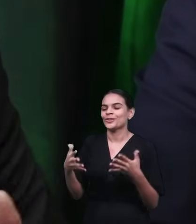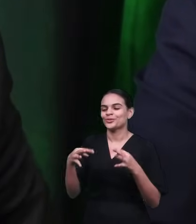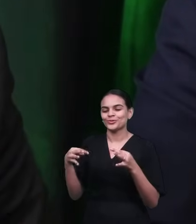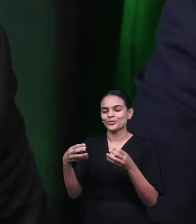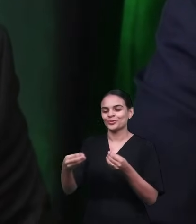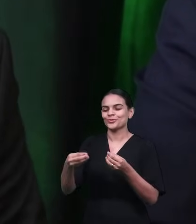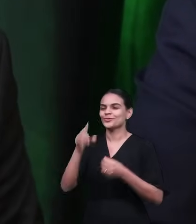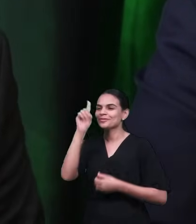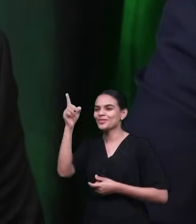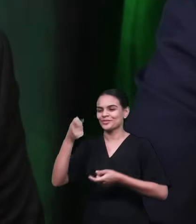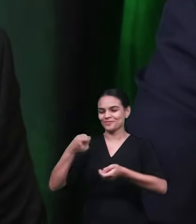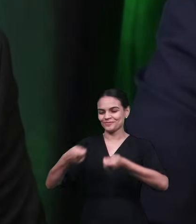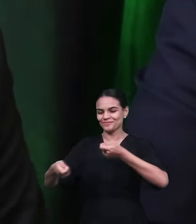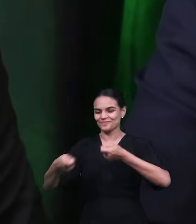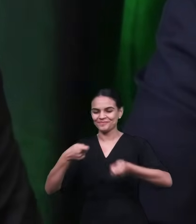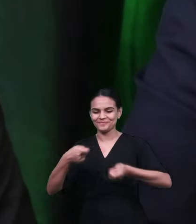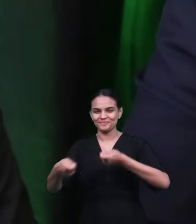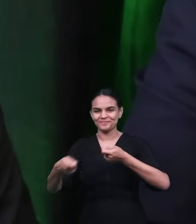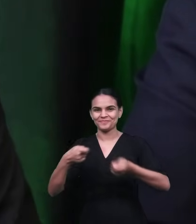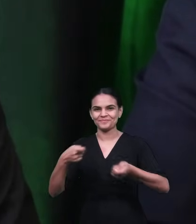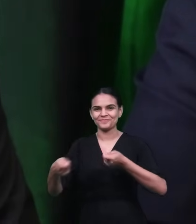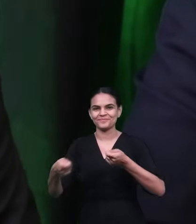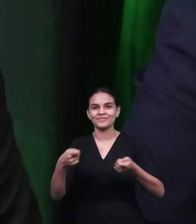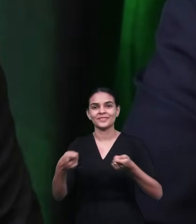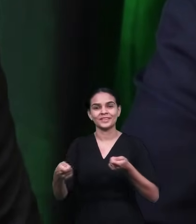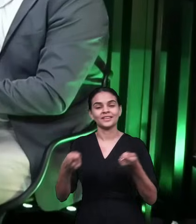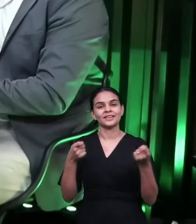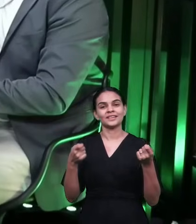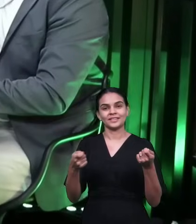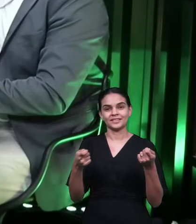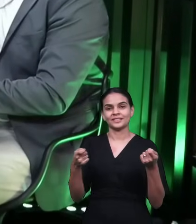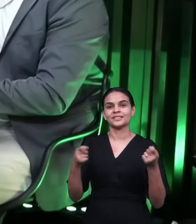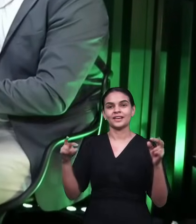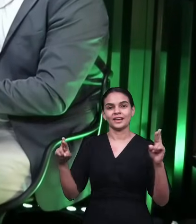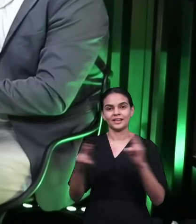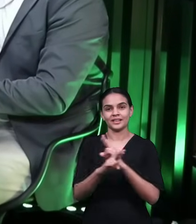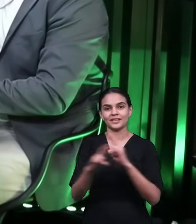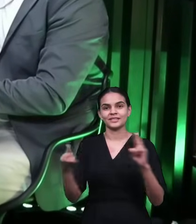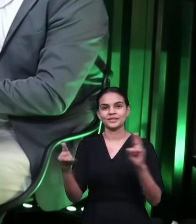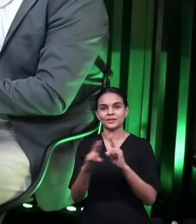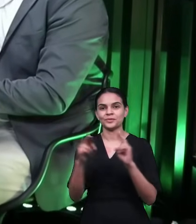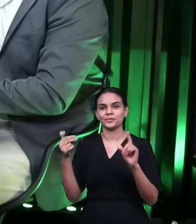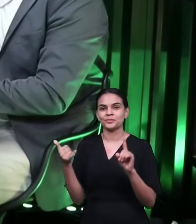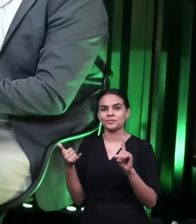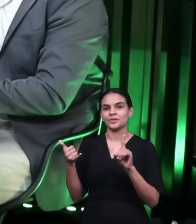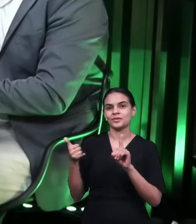Deus. E se nós olharmos e aplicarmos isso profeticamente, aquela